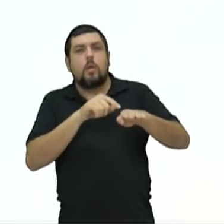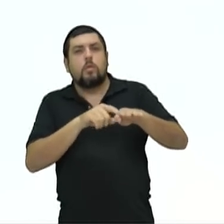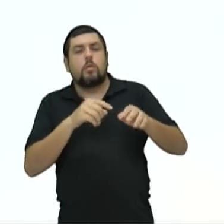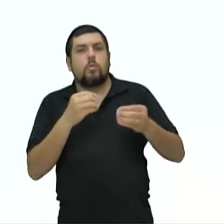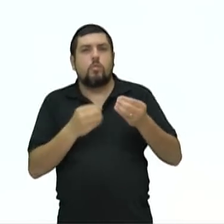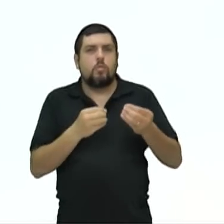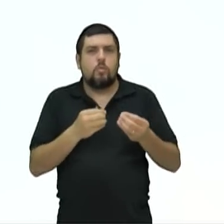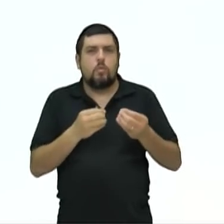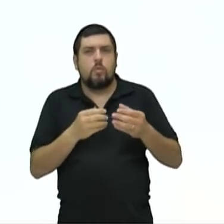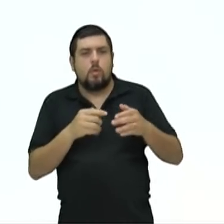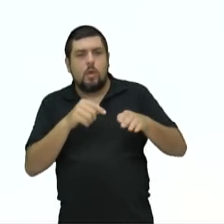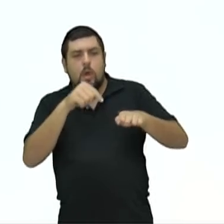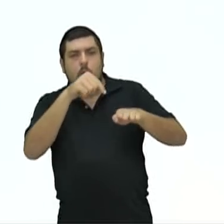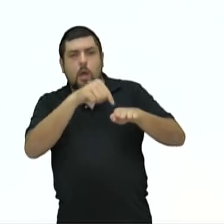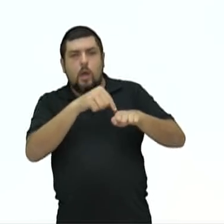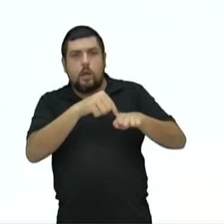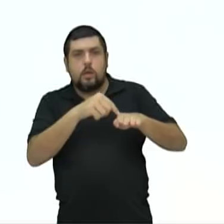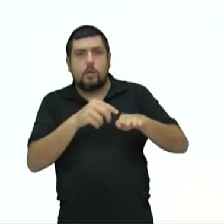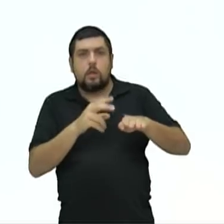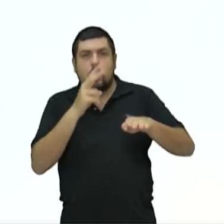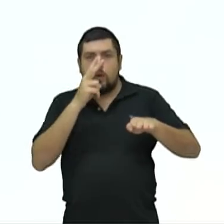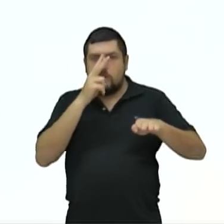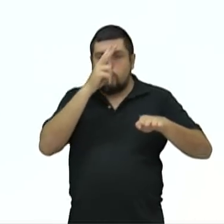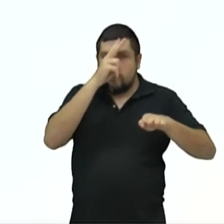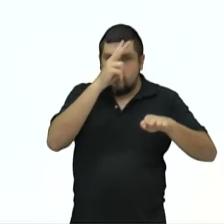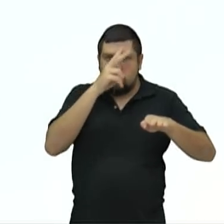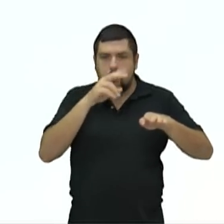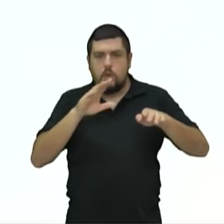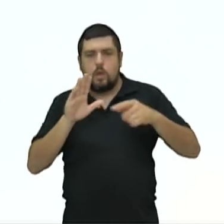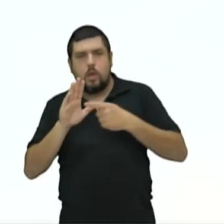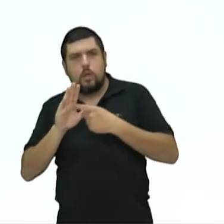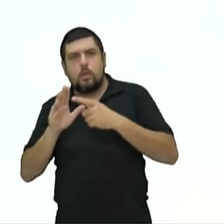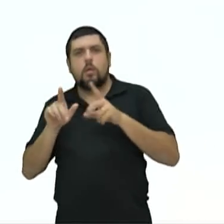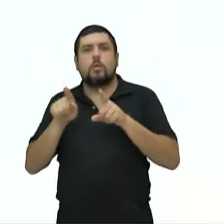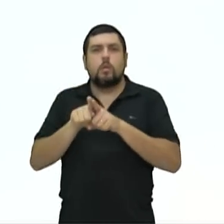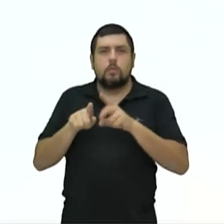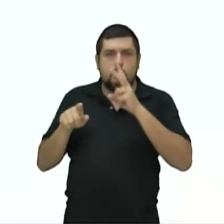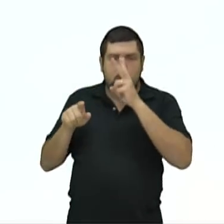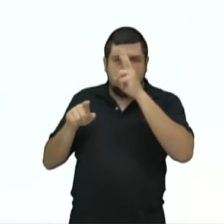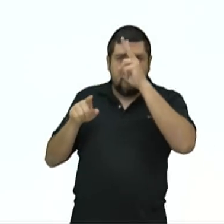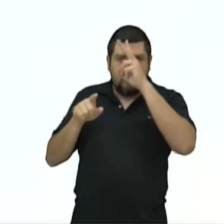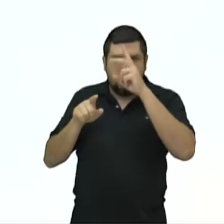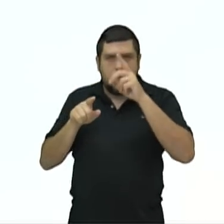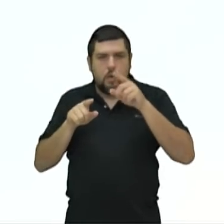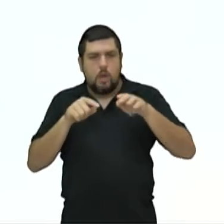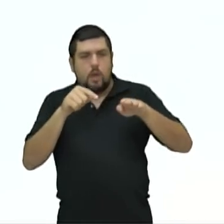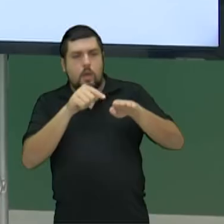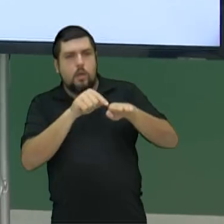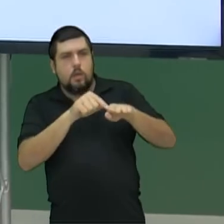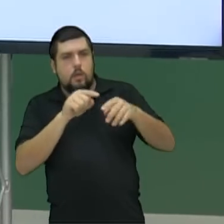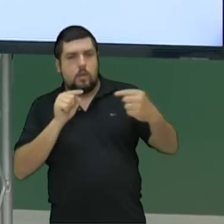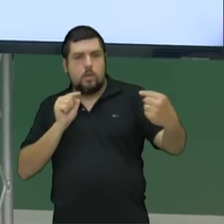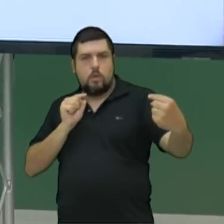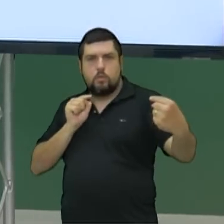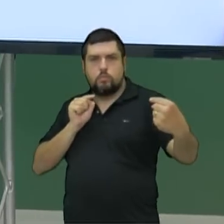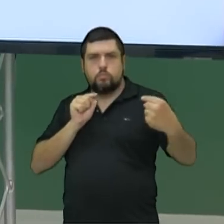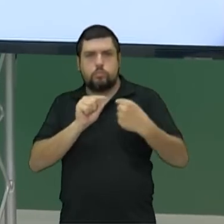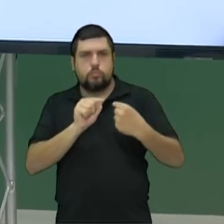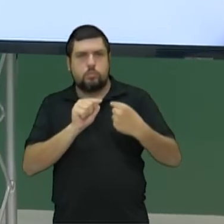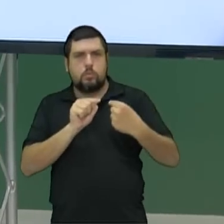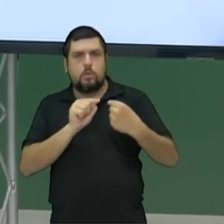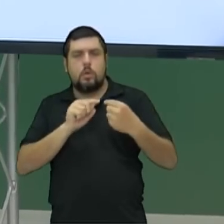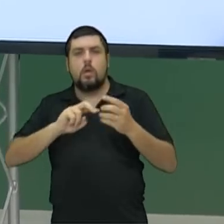mesma intensidade, na mesma direção e no mesmo sentido. Melhor dizendo, em sentidos